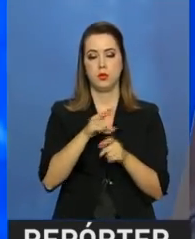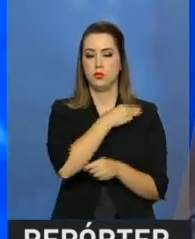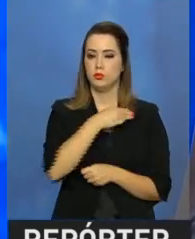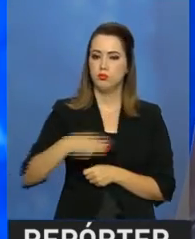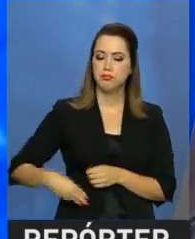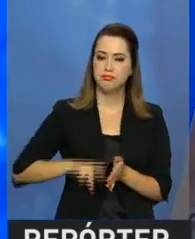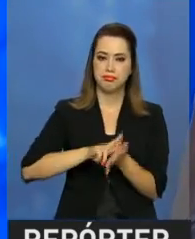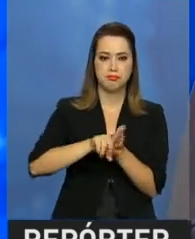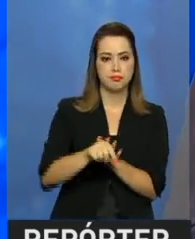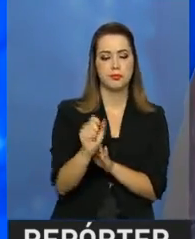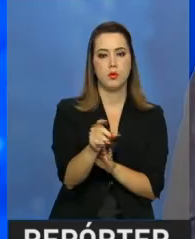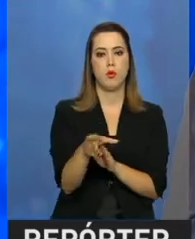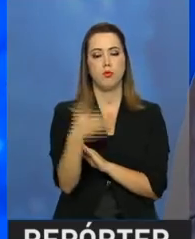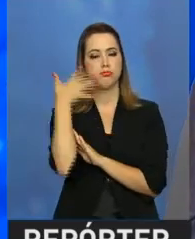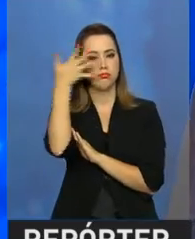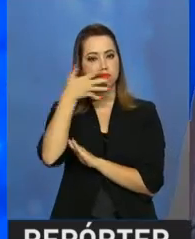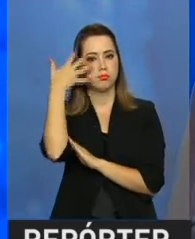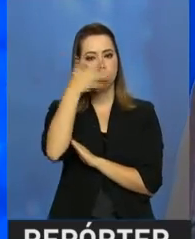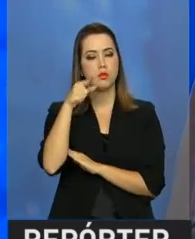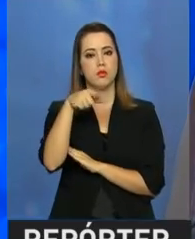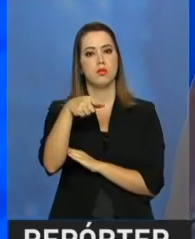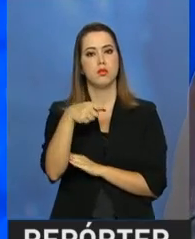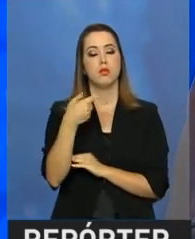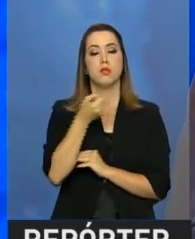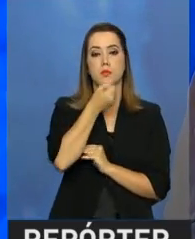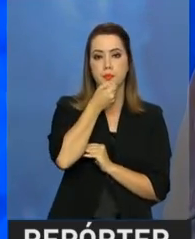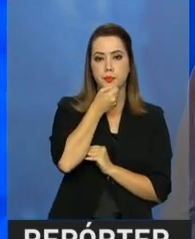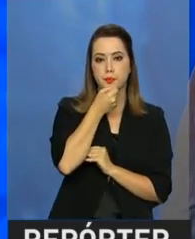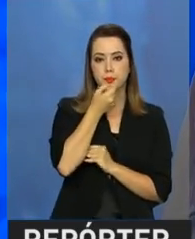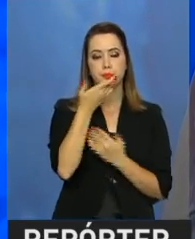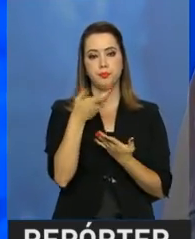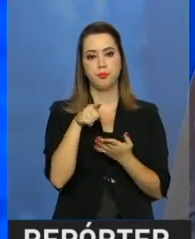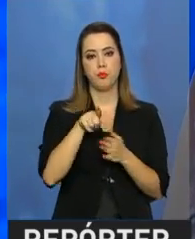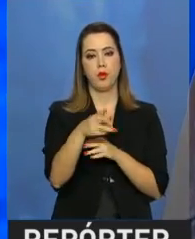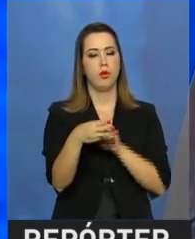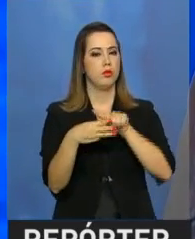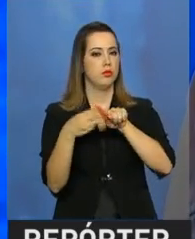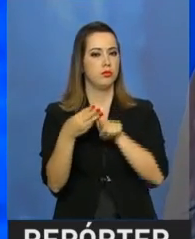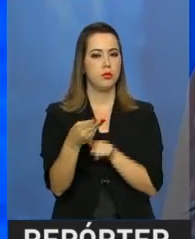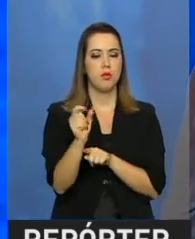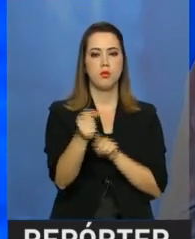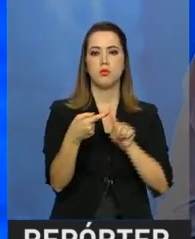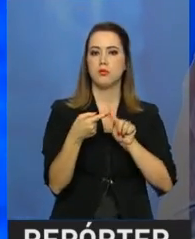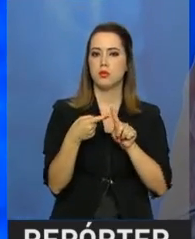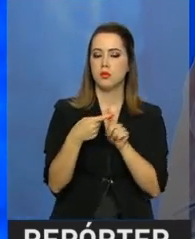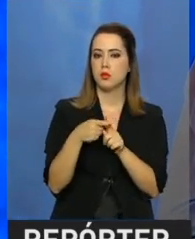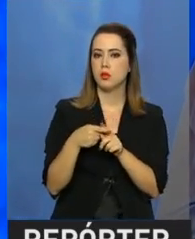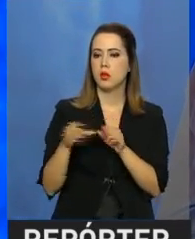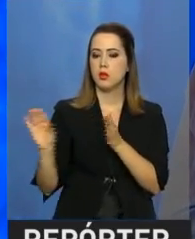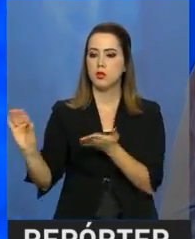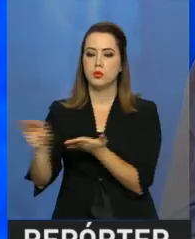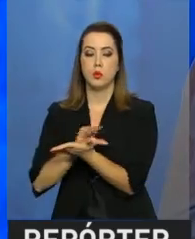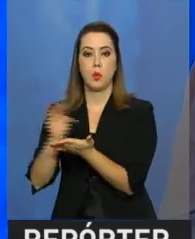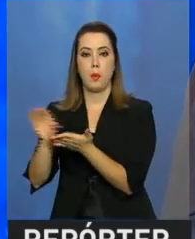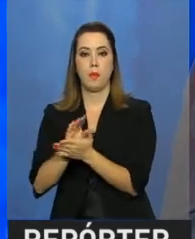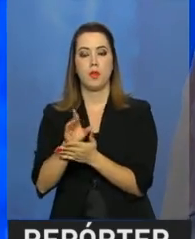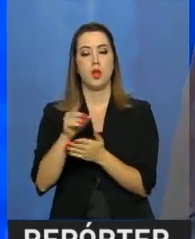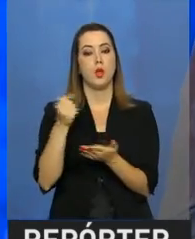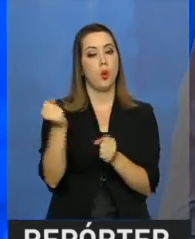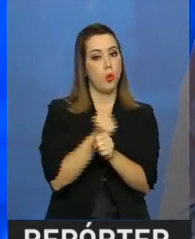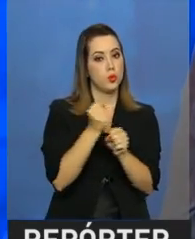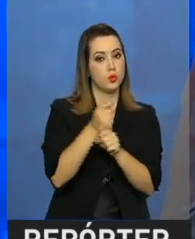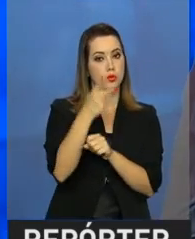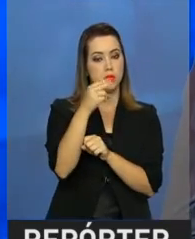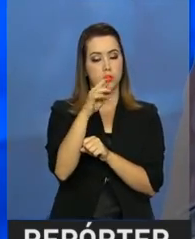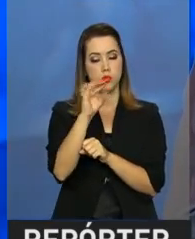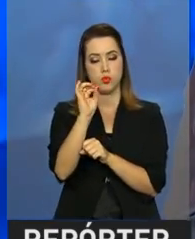discursaram durante o seminário. Entre os acordos fechados estão projetos de investimentos em um porto e na construção